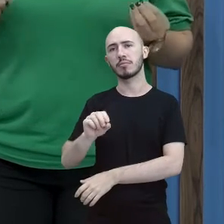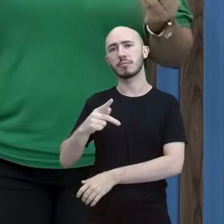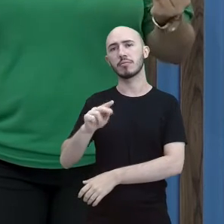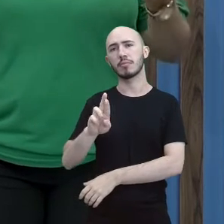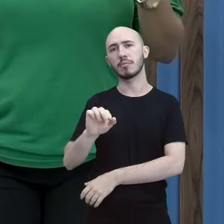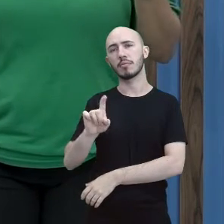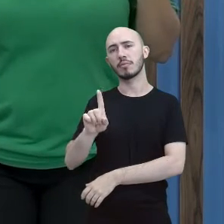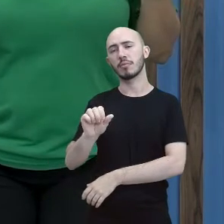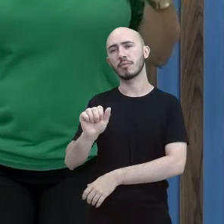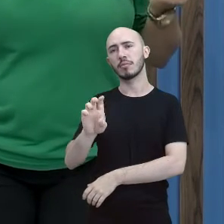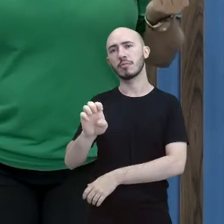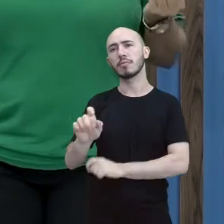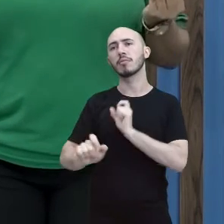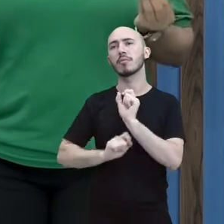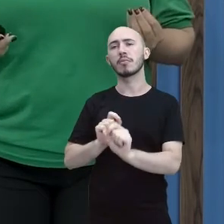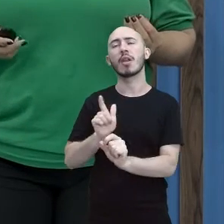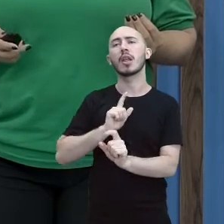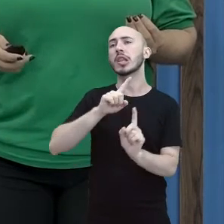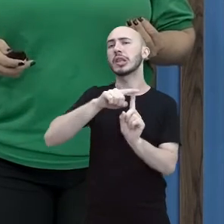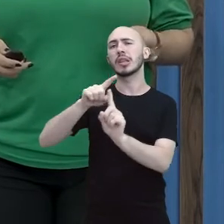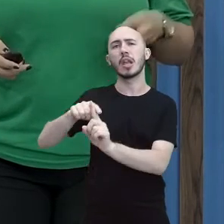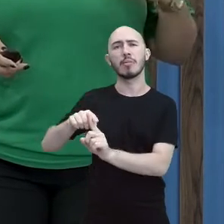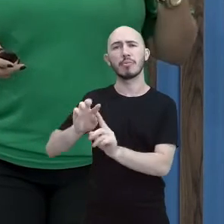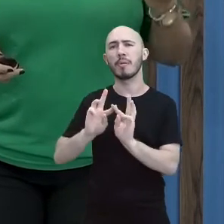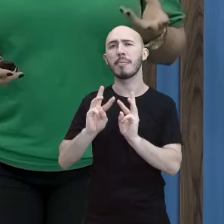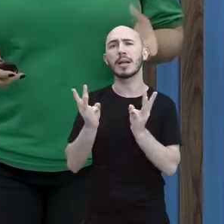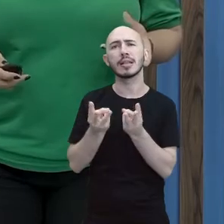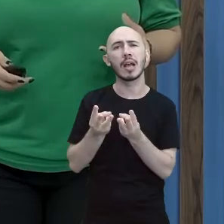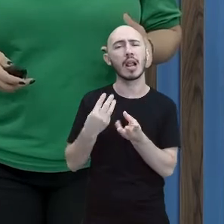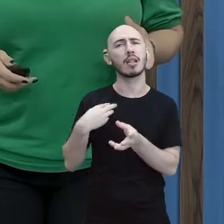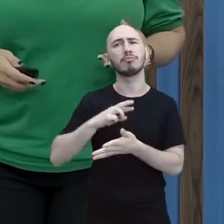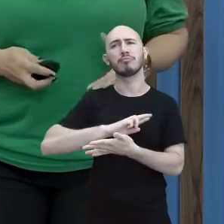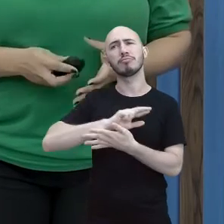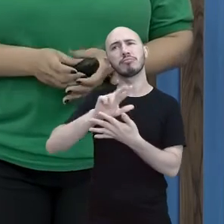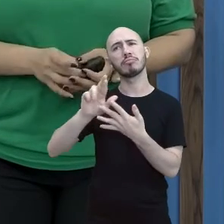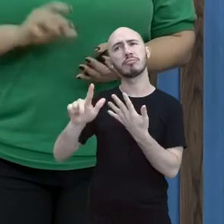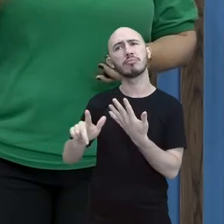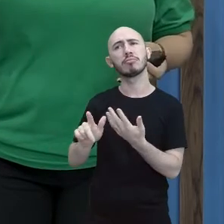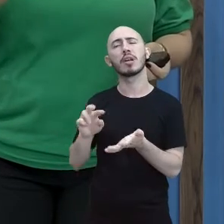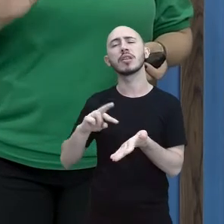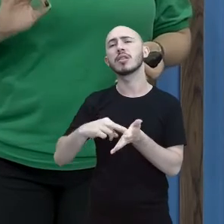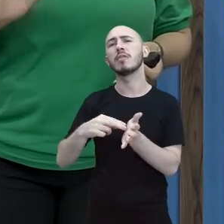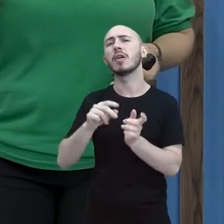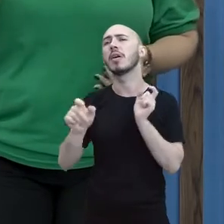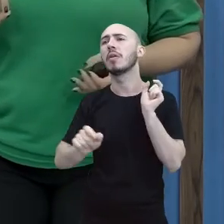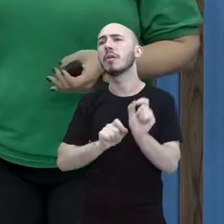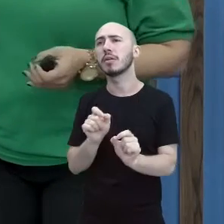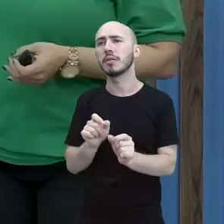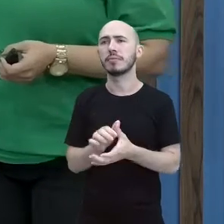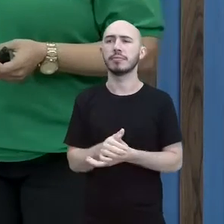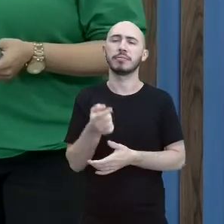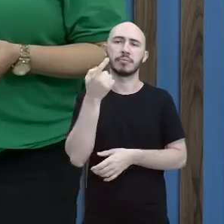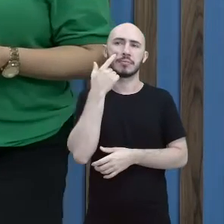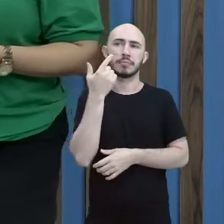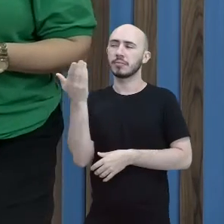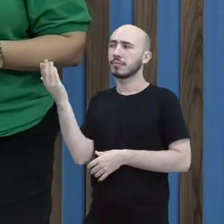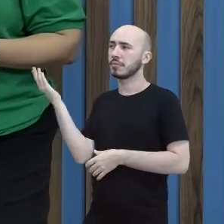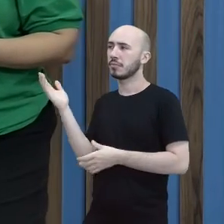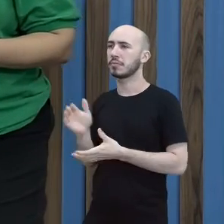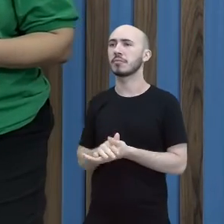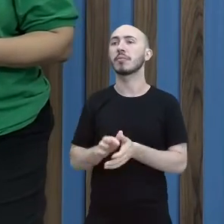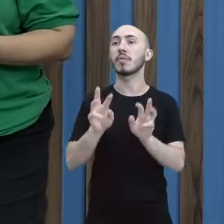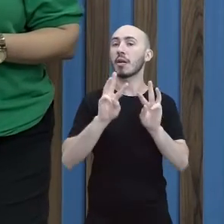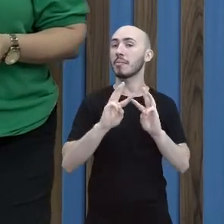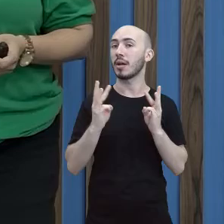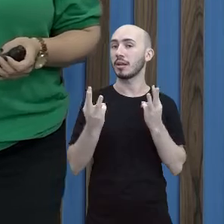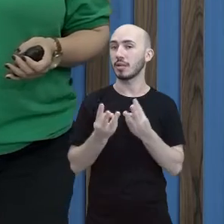definidas, tipos de matérias diferentes. O que ele queria dizer com isso? Ele queria dizer o seguinte, ó, que essas matérias